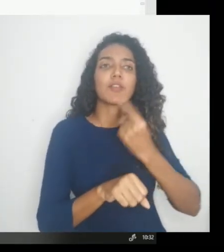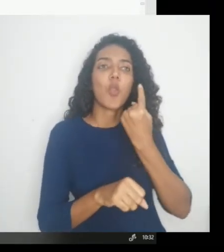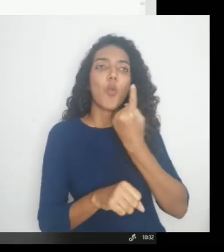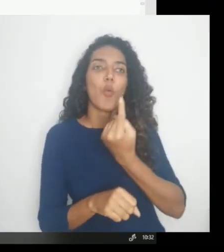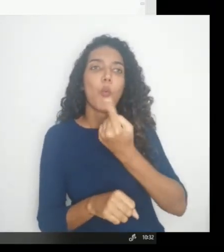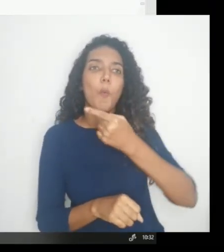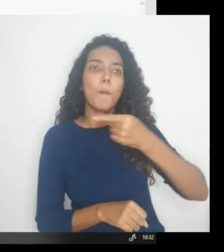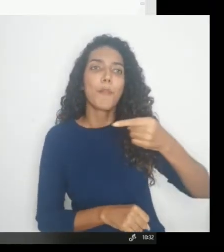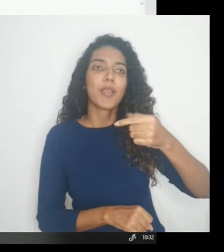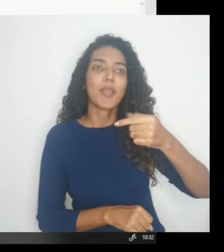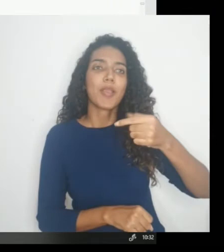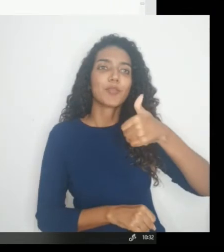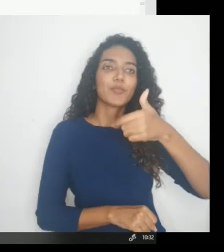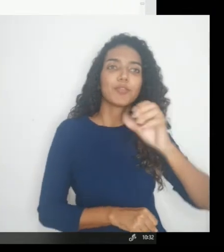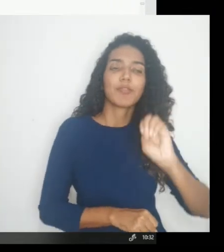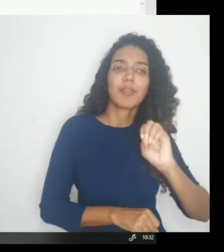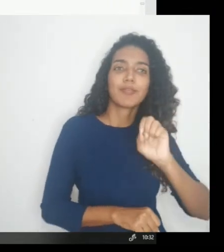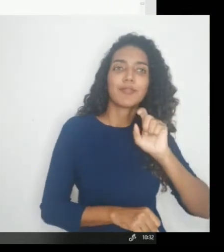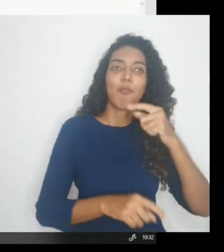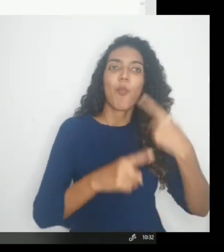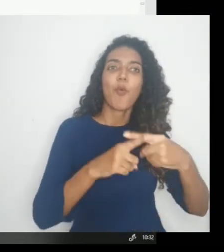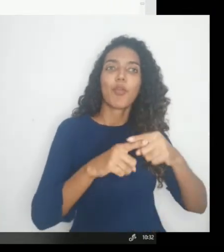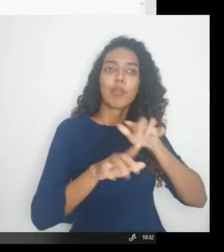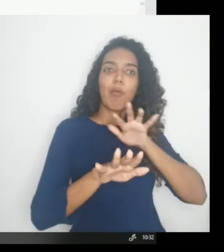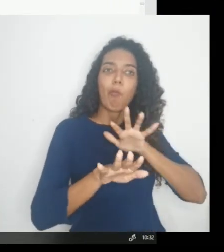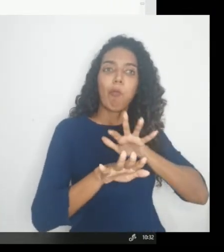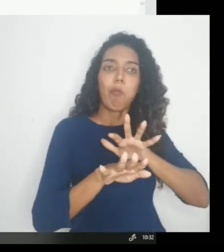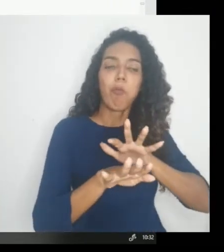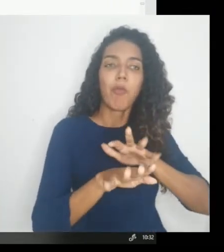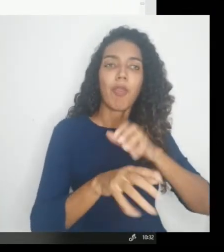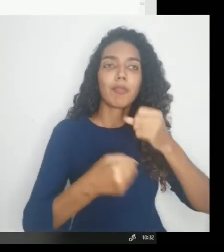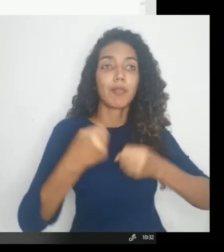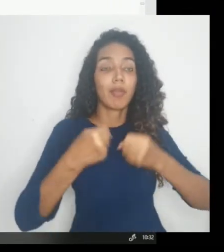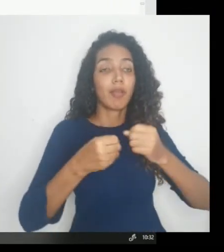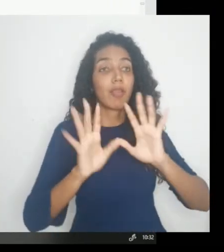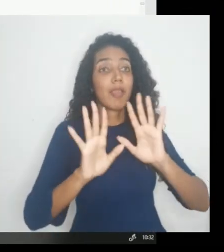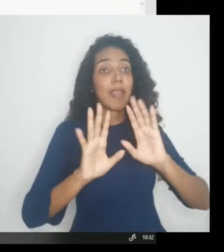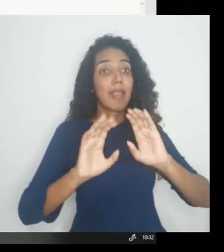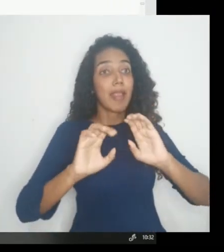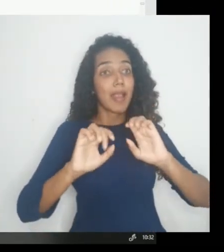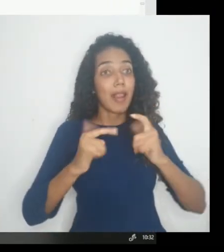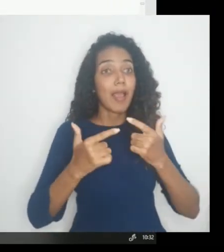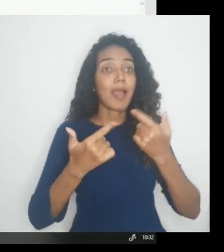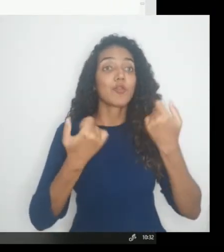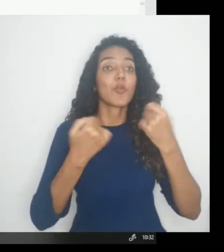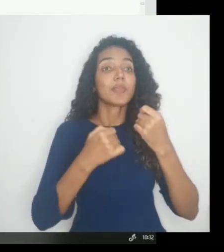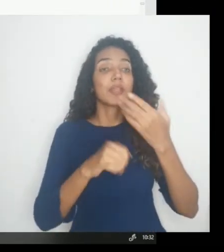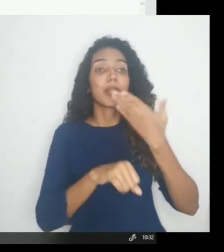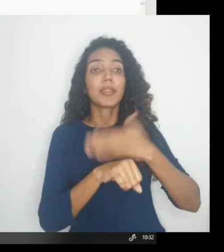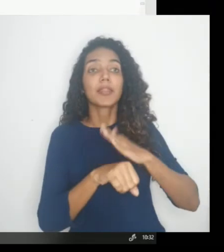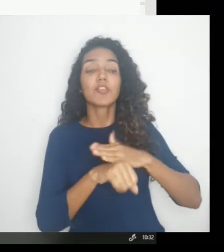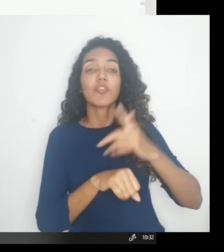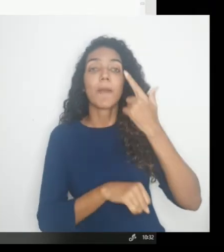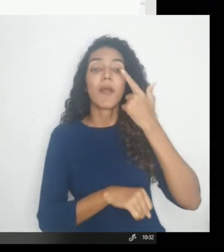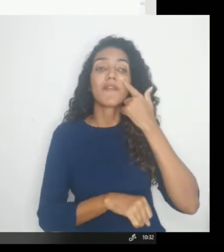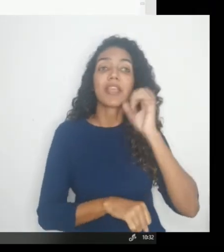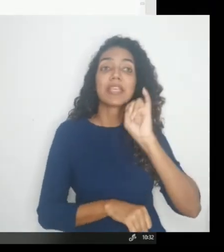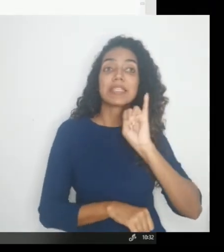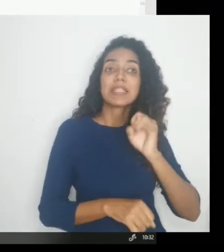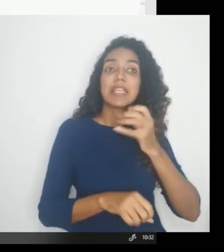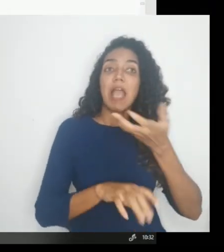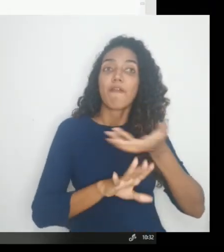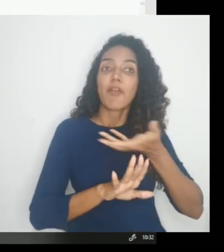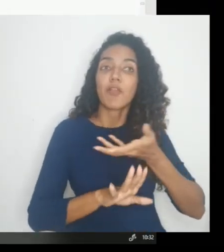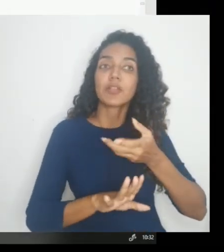estaria freando o carro. Obviamente, eu precisaria testar se a velocidade não deve ser negativa para o carro não estar com a velocidade abaixo de zero, não faz